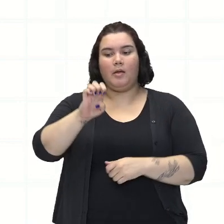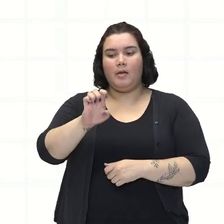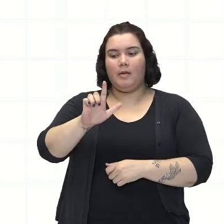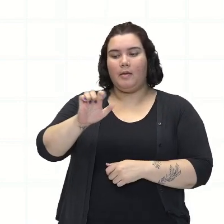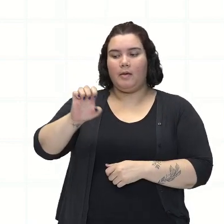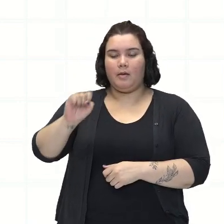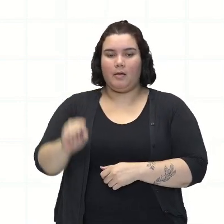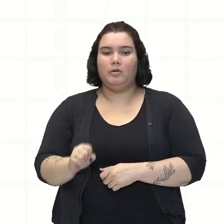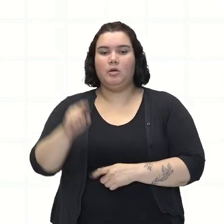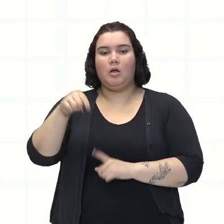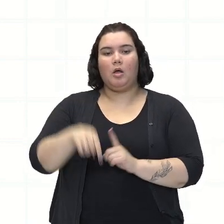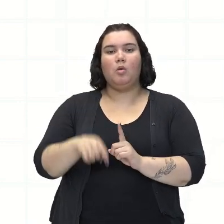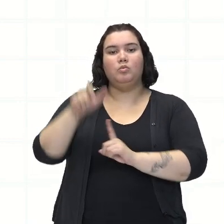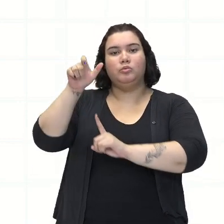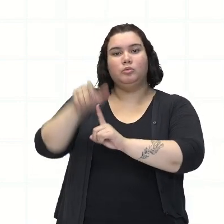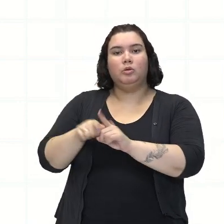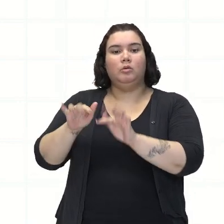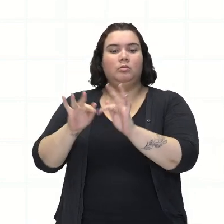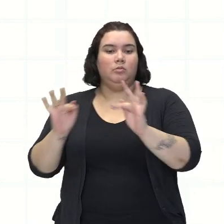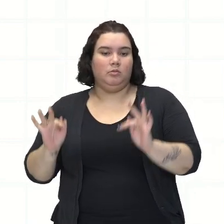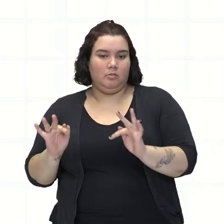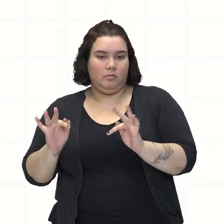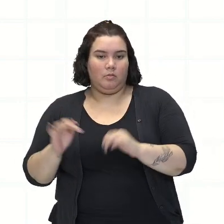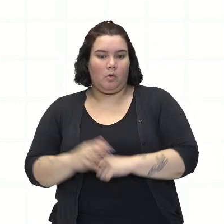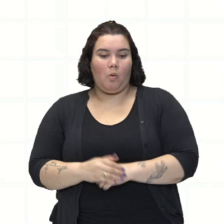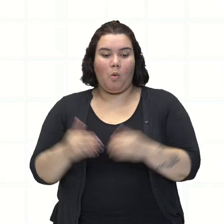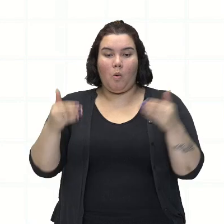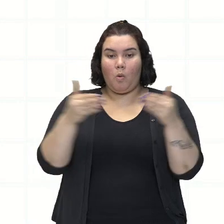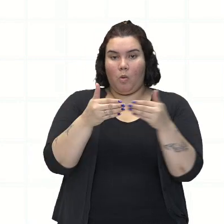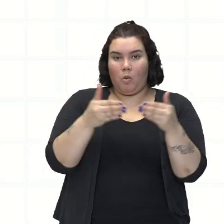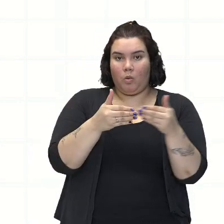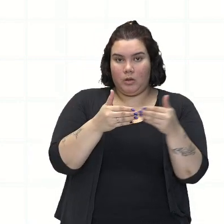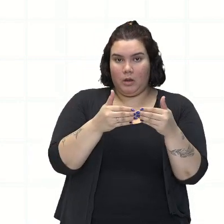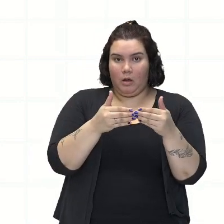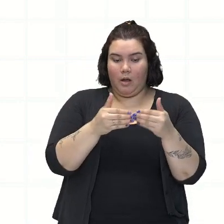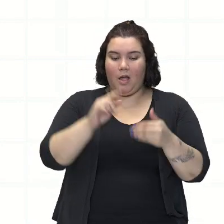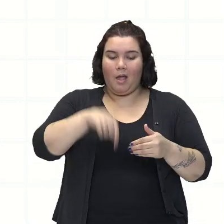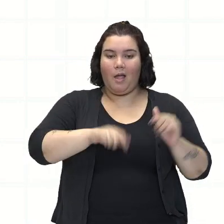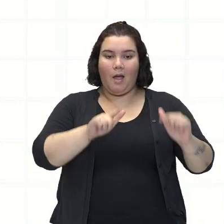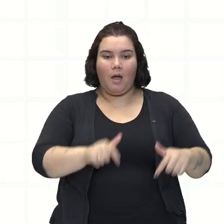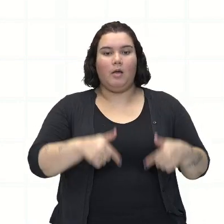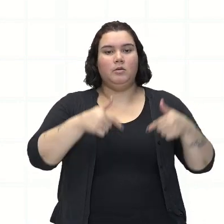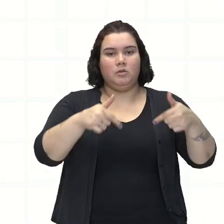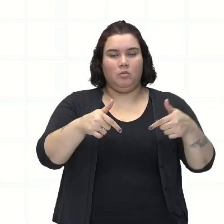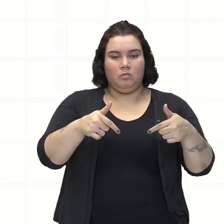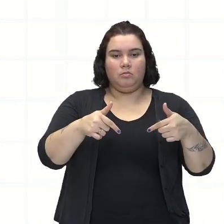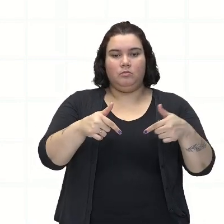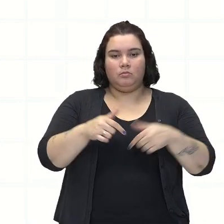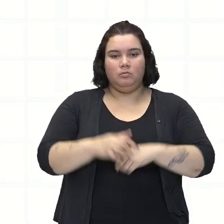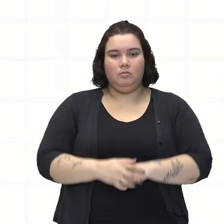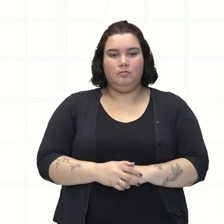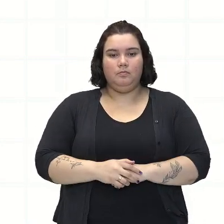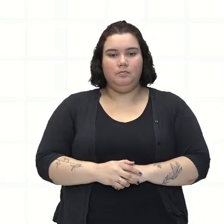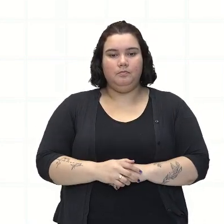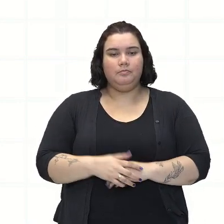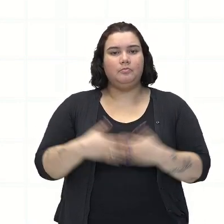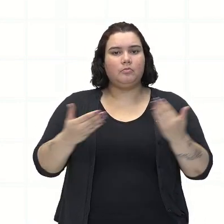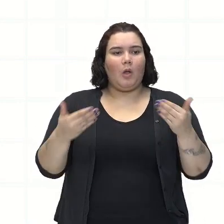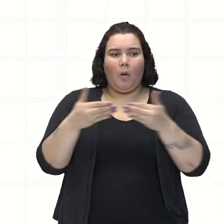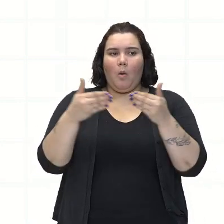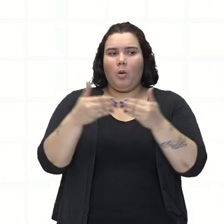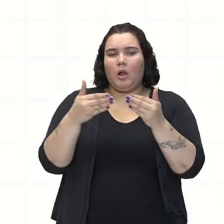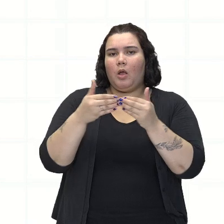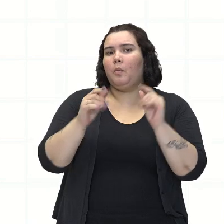sujeito simples. Concordaram é a ação. Mas concordaram, nossa gramática